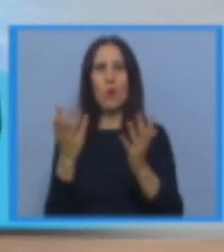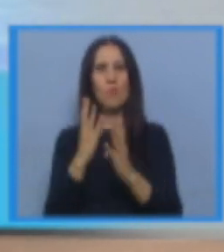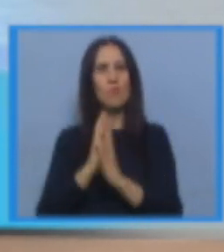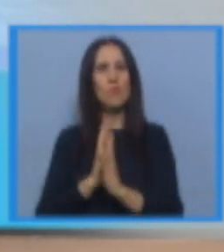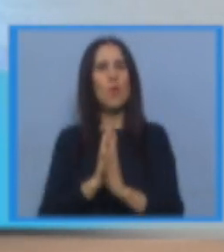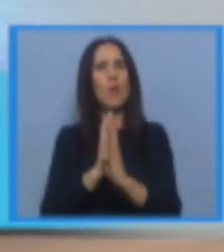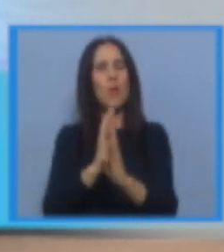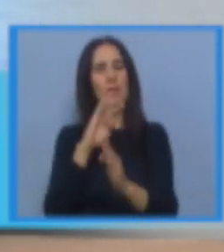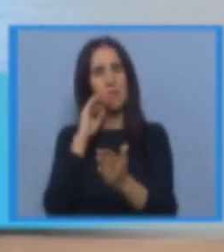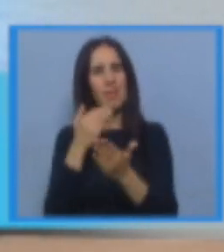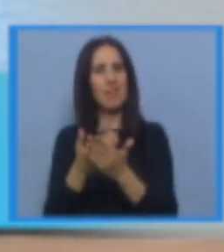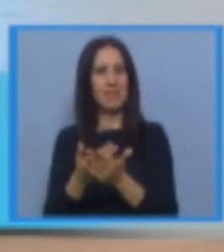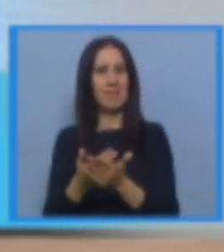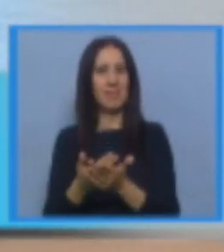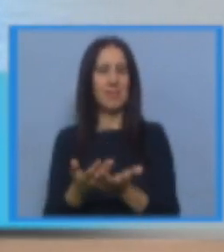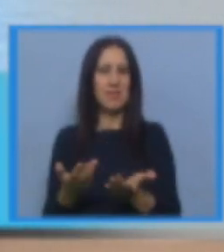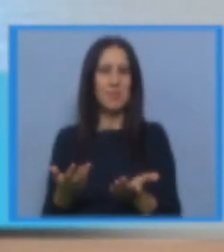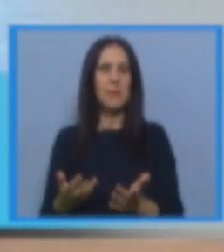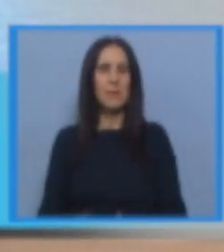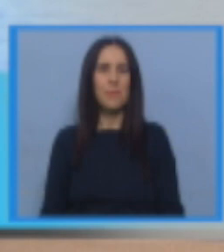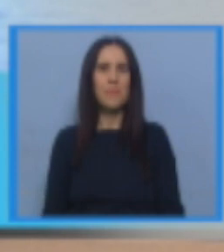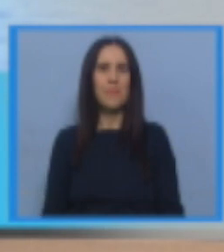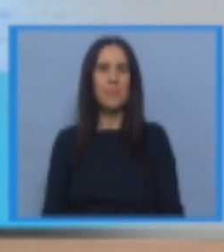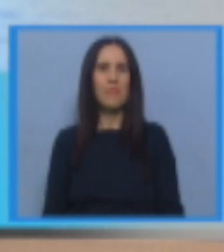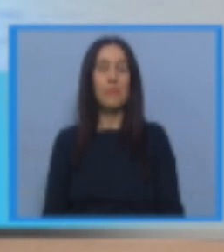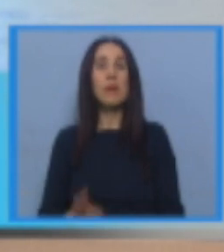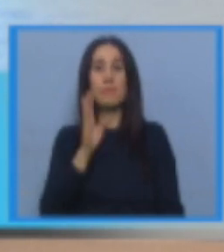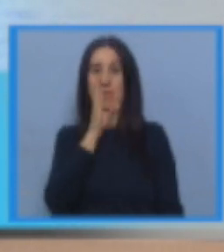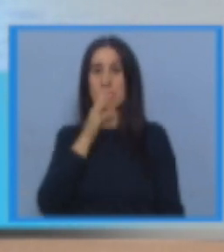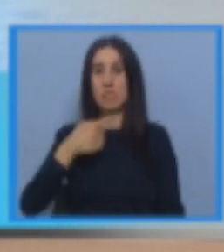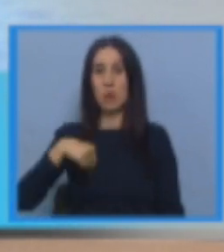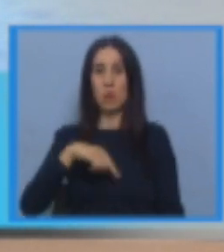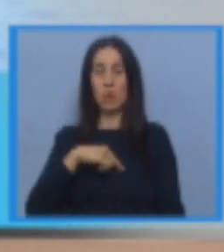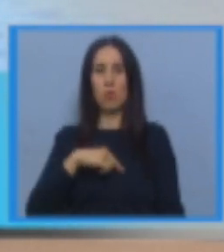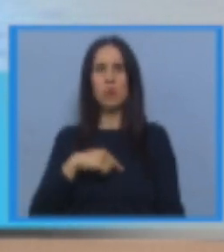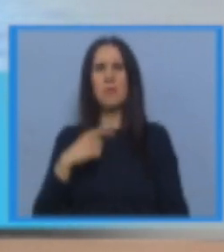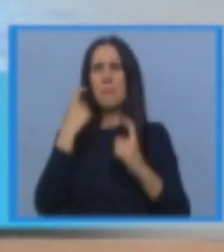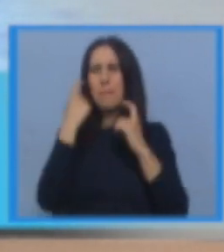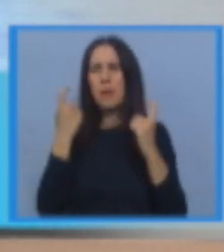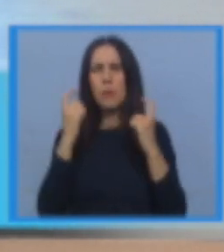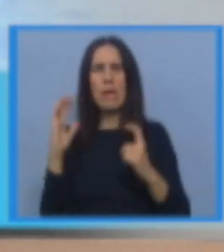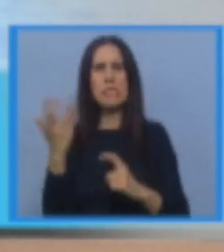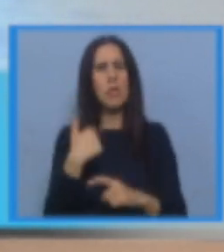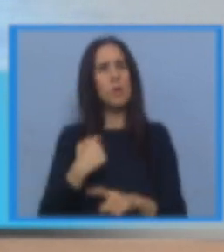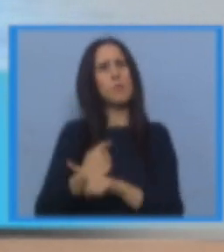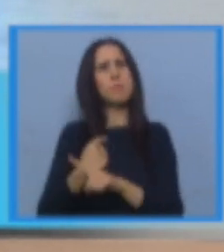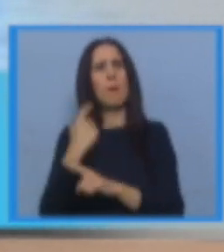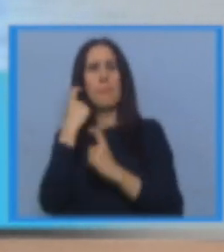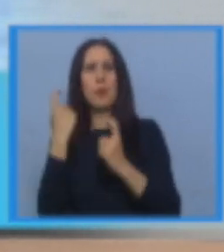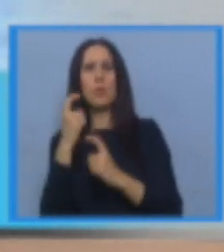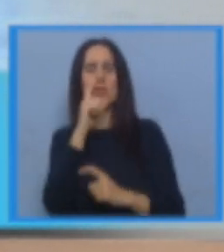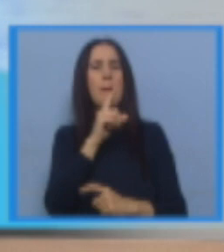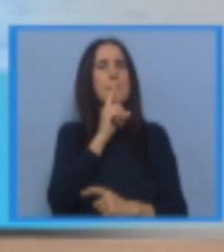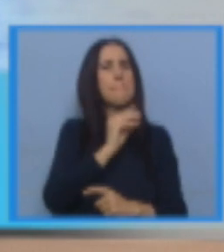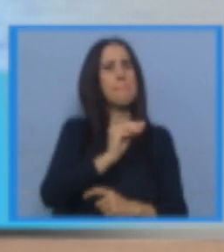procissão também leva a isso, não é? Portanto, se nós estivermos num meio onde toda a gente faz barulho, temos tendência a fazer barulho. Se toda a gente estiver